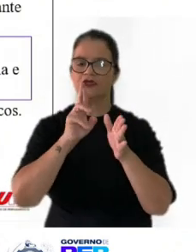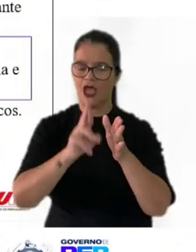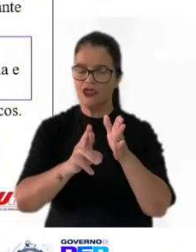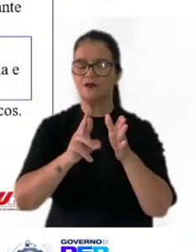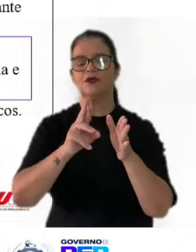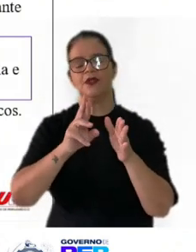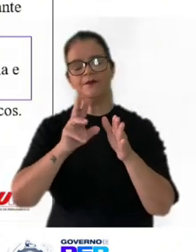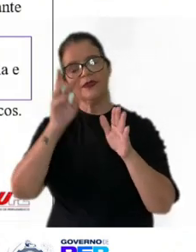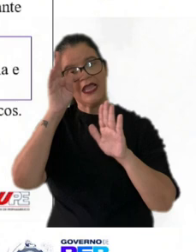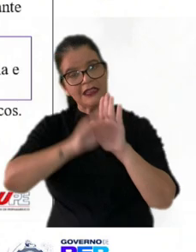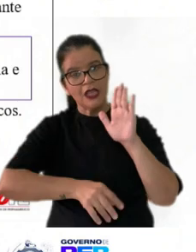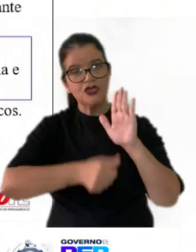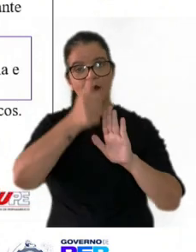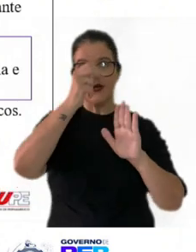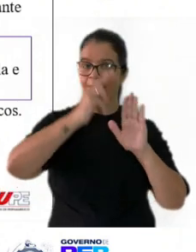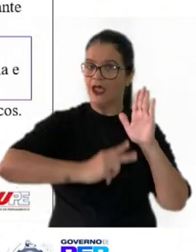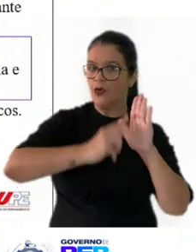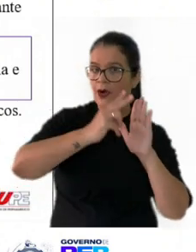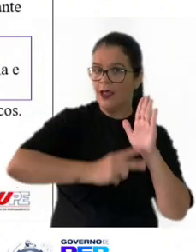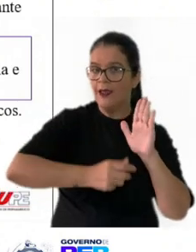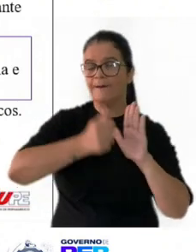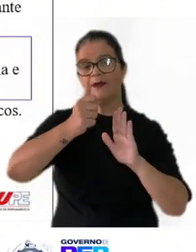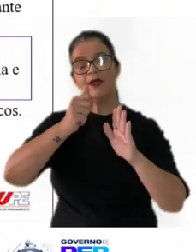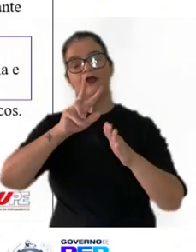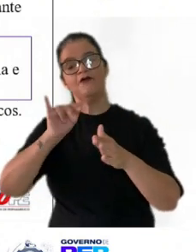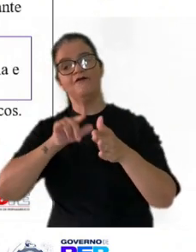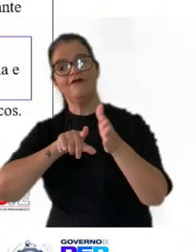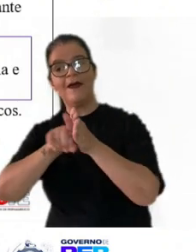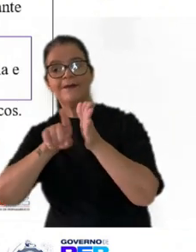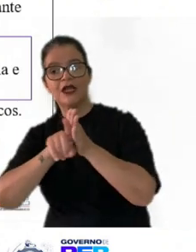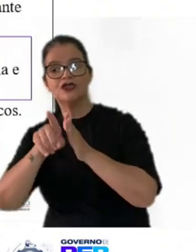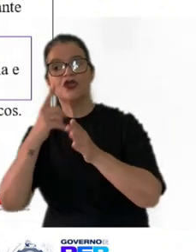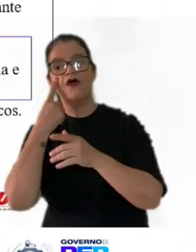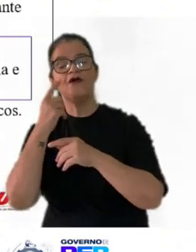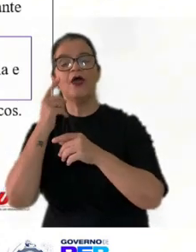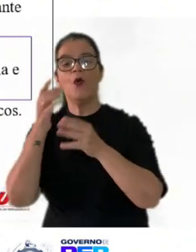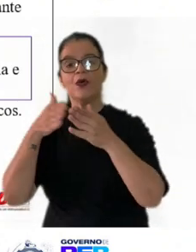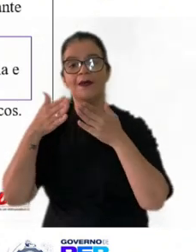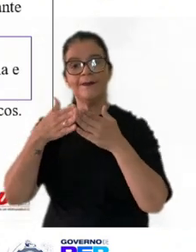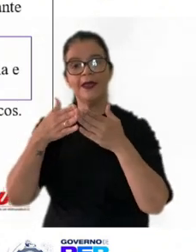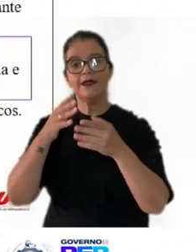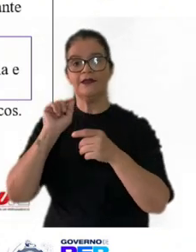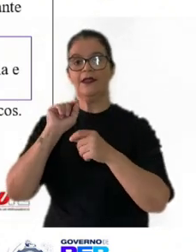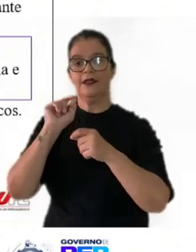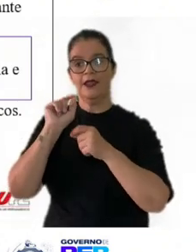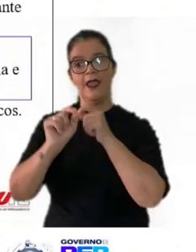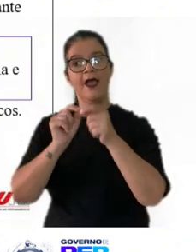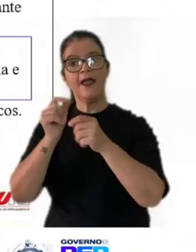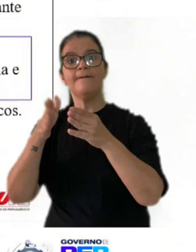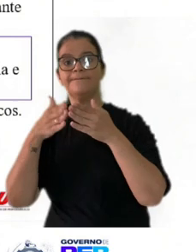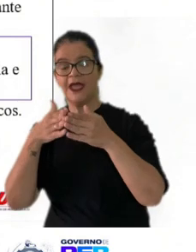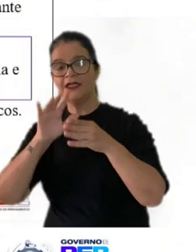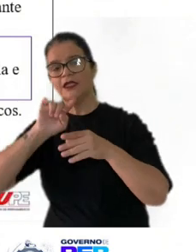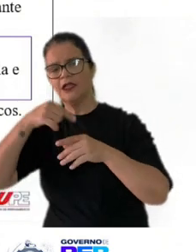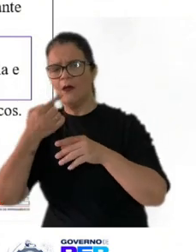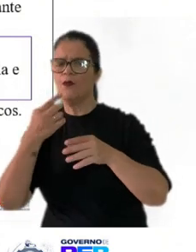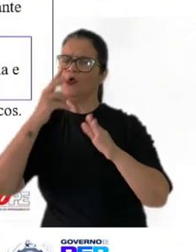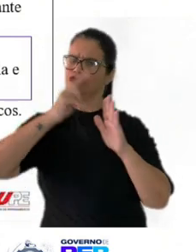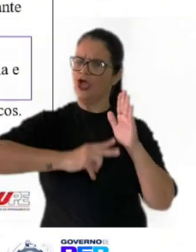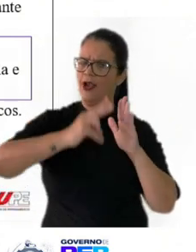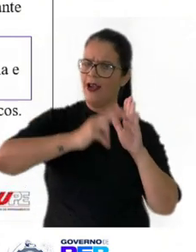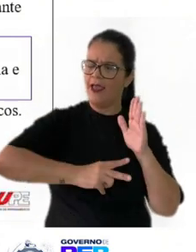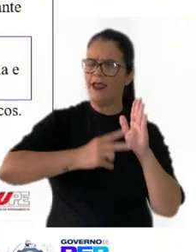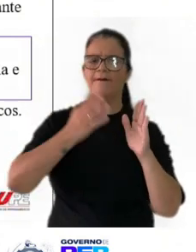primeiro vai pra questão pra ver o que ele pede e aí sim o que ela pede e aí sim vai pro texto já direcionando a leitura ok